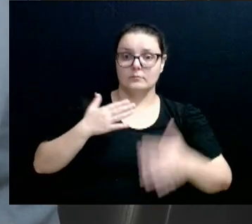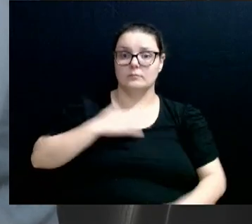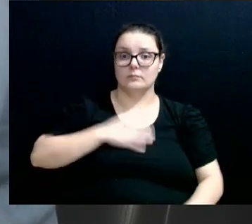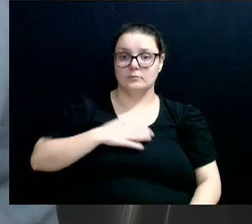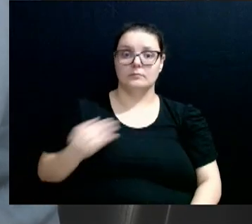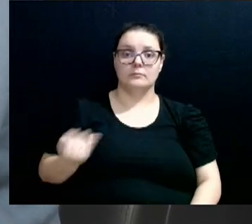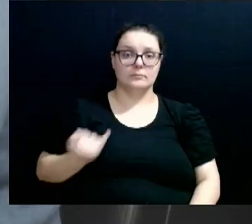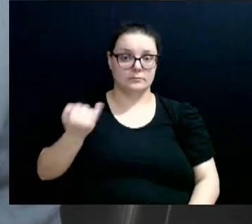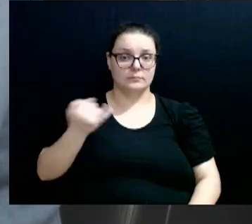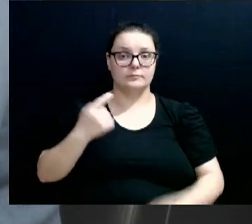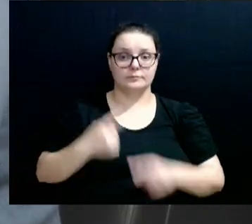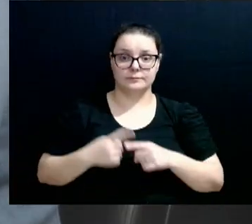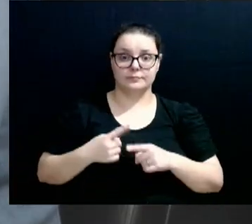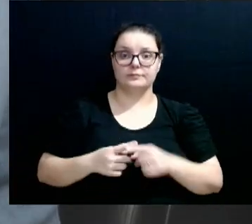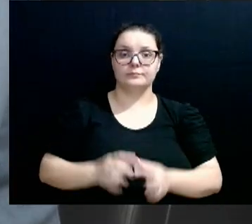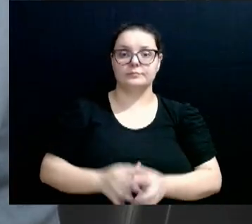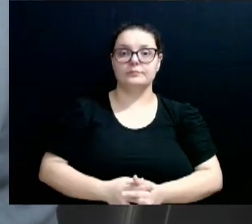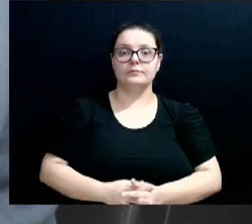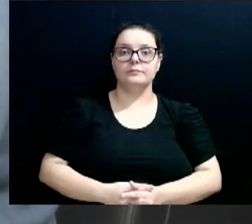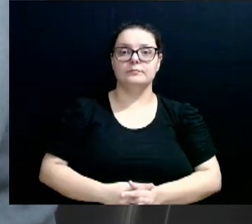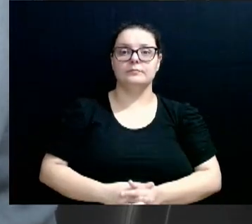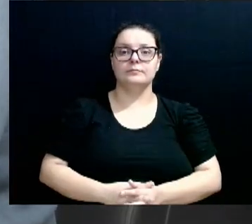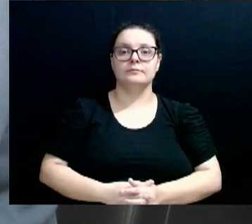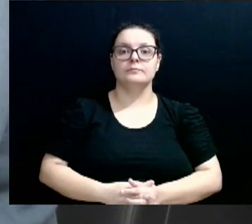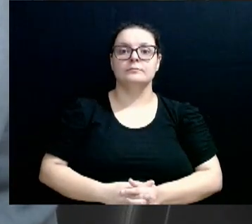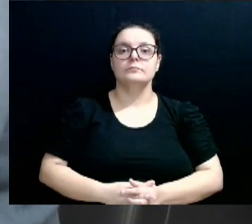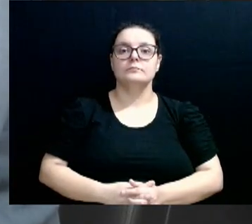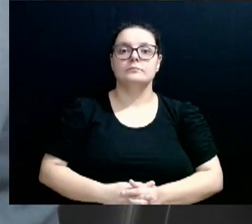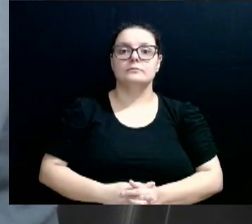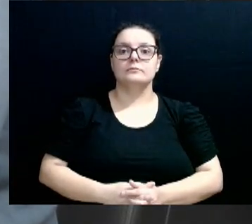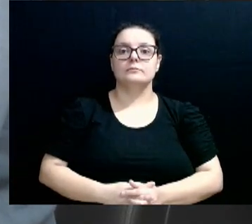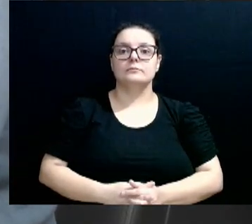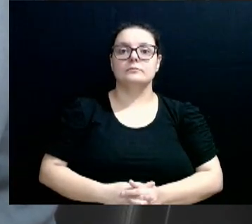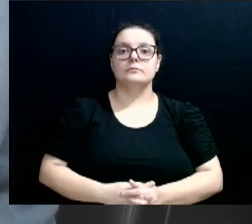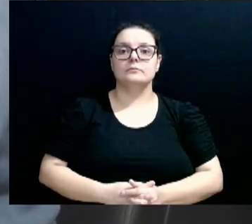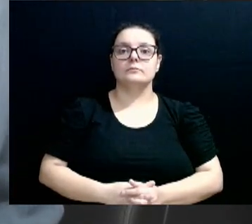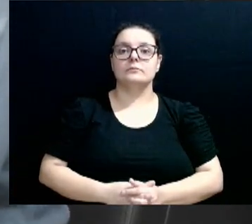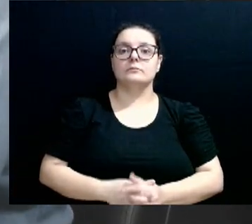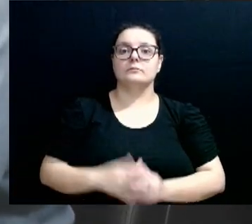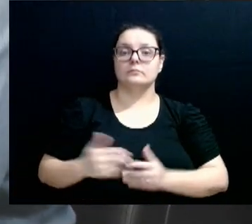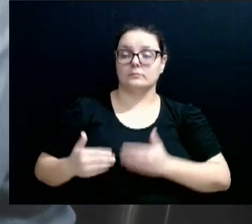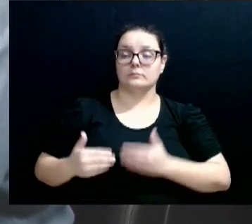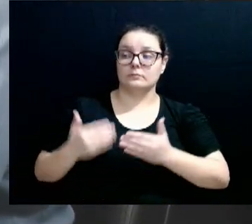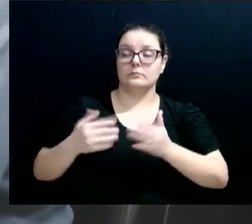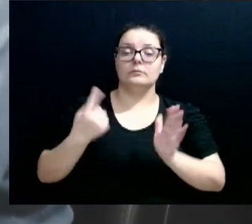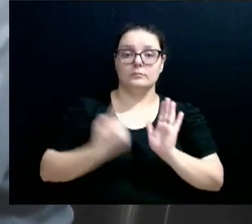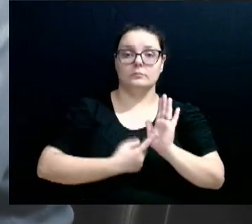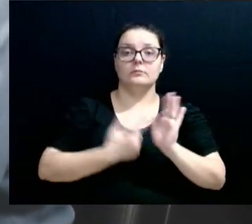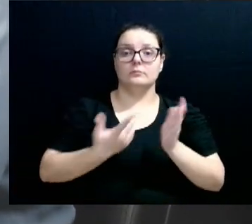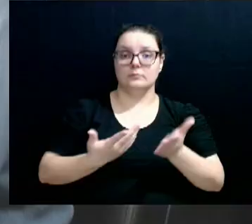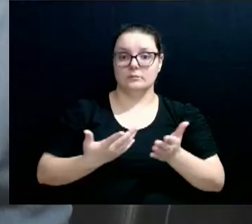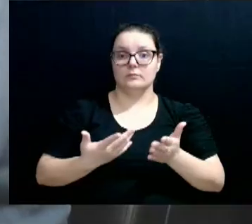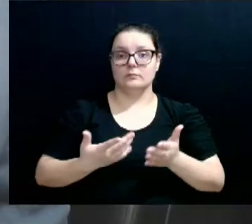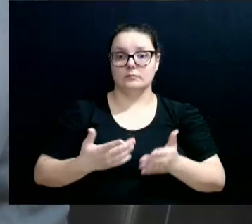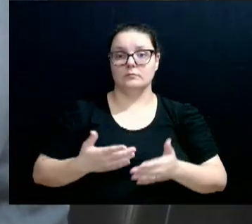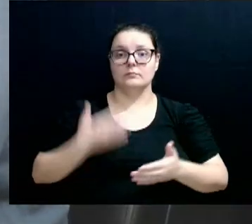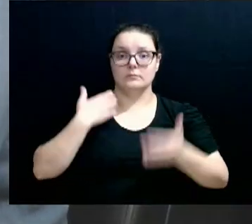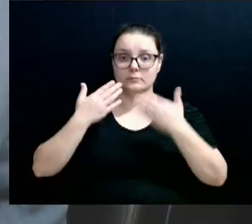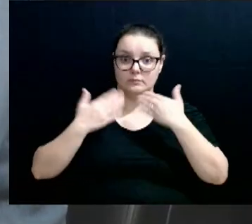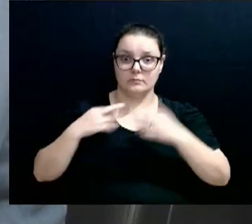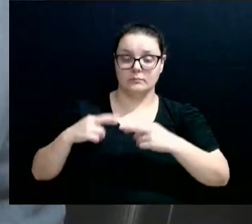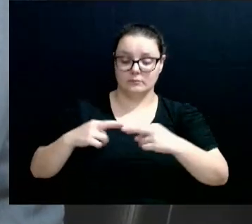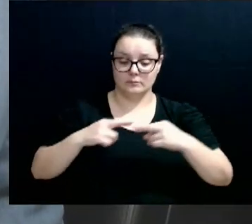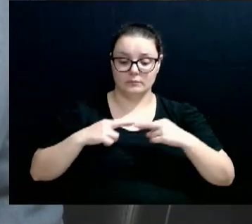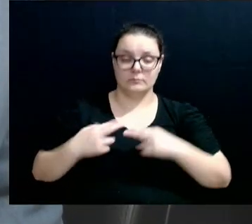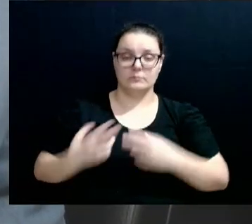porque quando eu fui para a legislação e normas, foi um pouco essa marca, né, de estabelecer um diálogo com a rede para produzir as